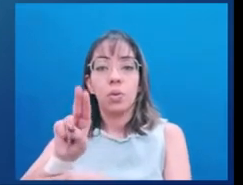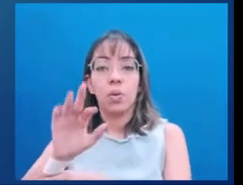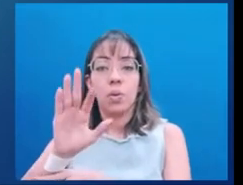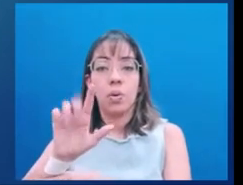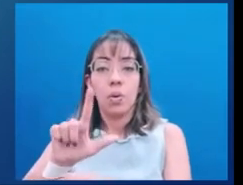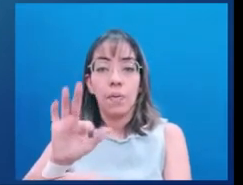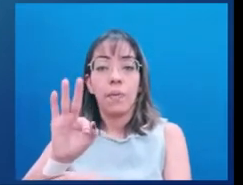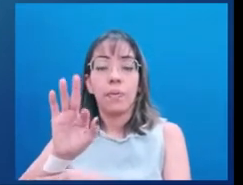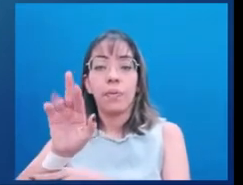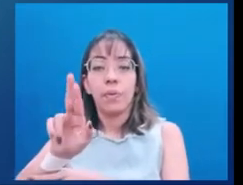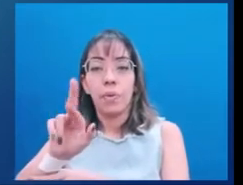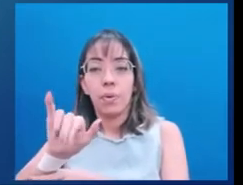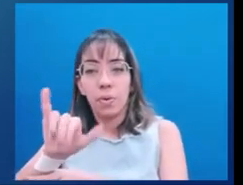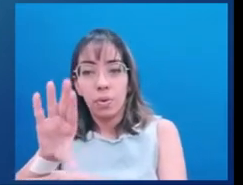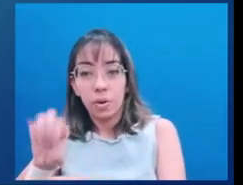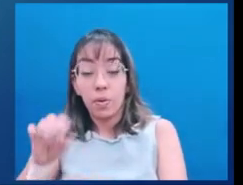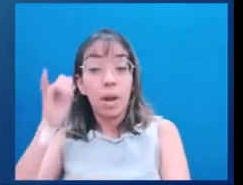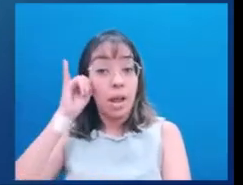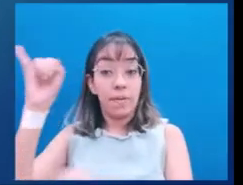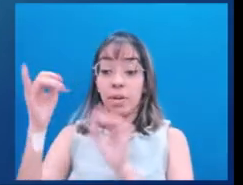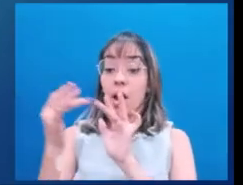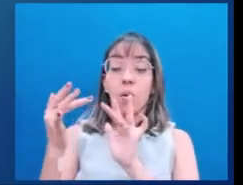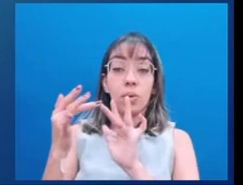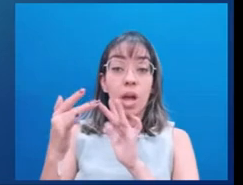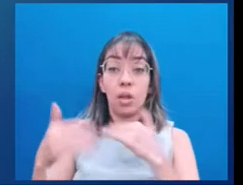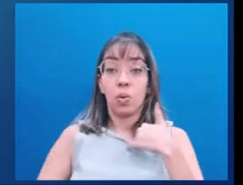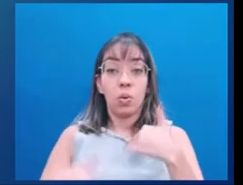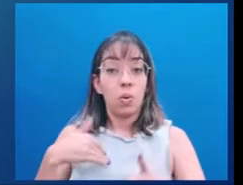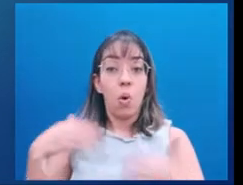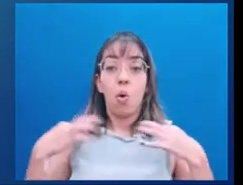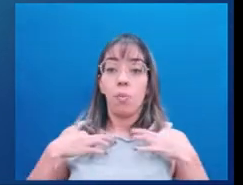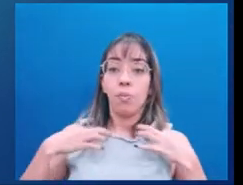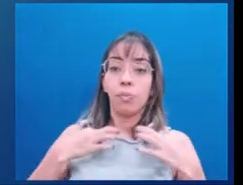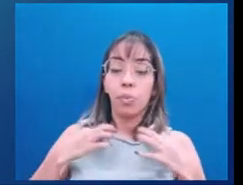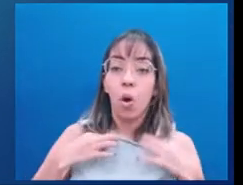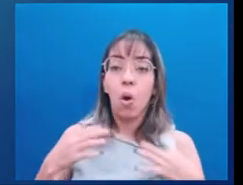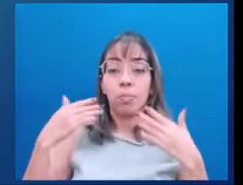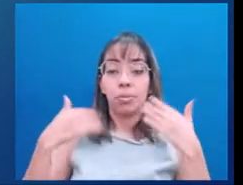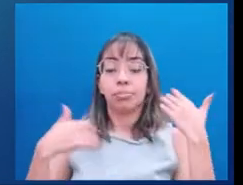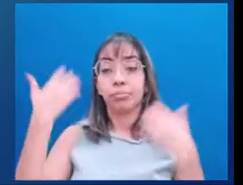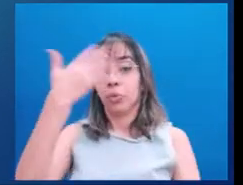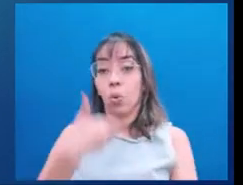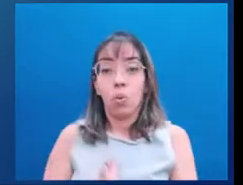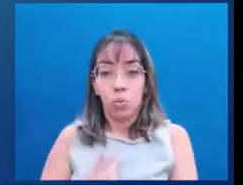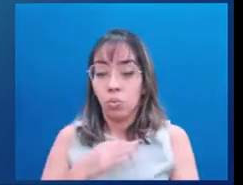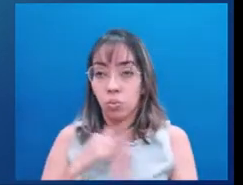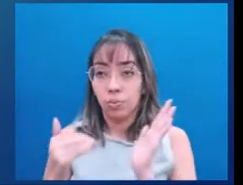sulfúrico. Obviamente, né? Evitar contato com a pele, com os olhos e com o vestuário.